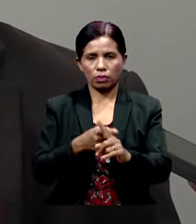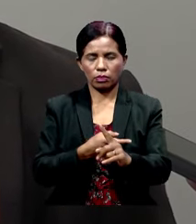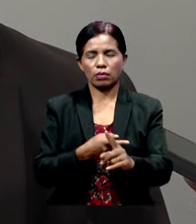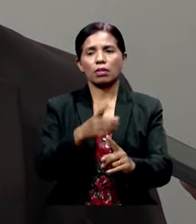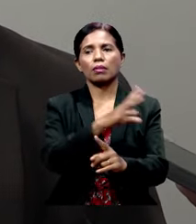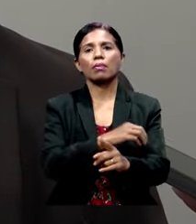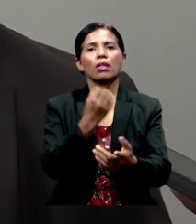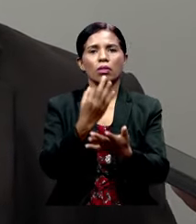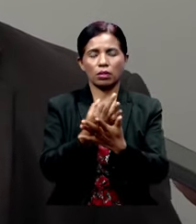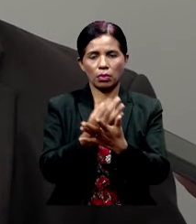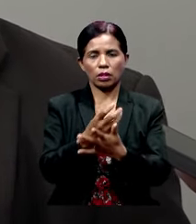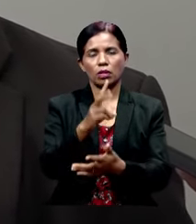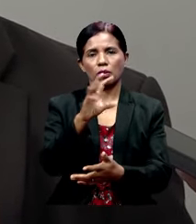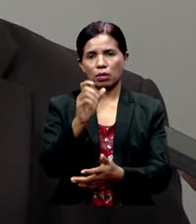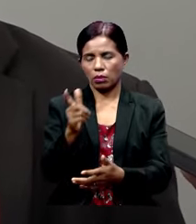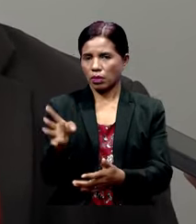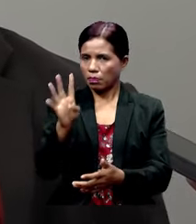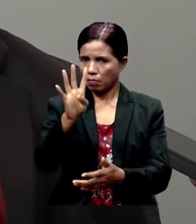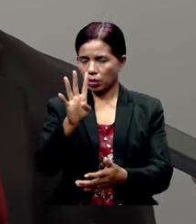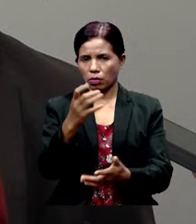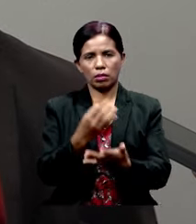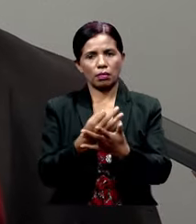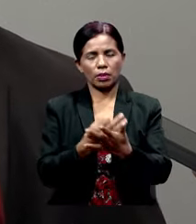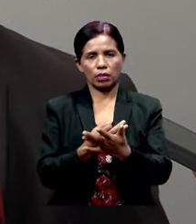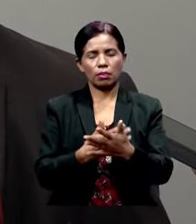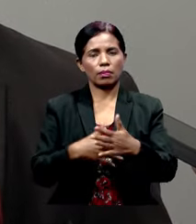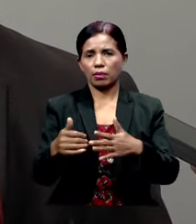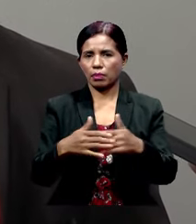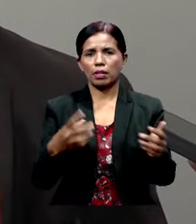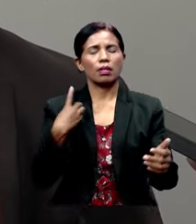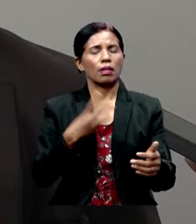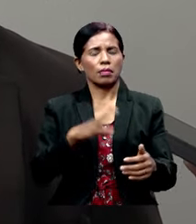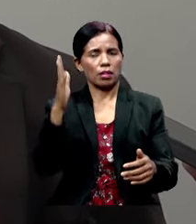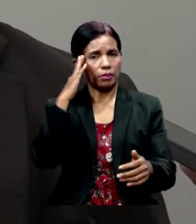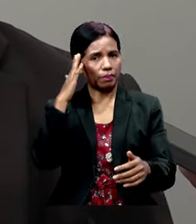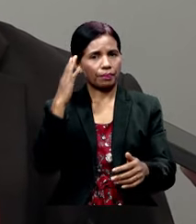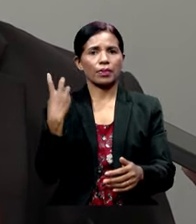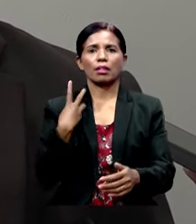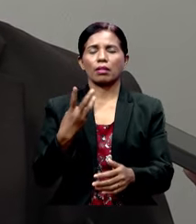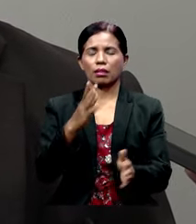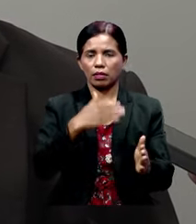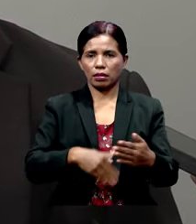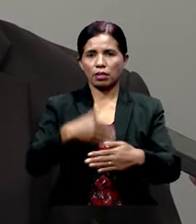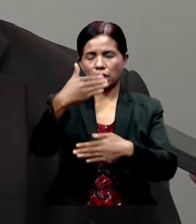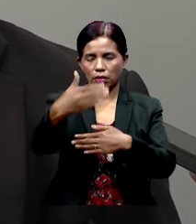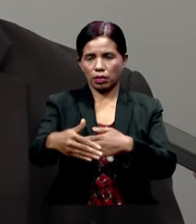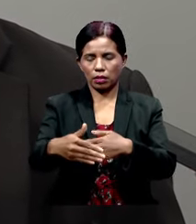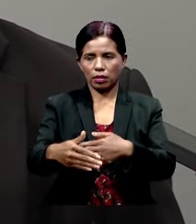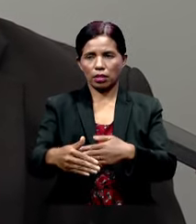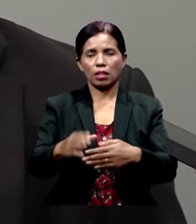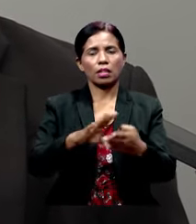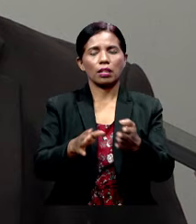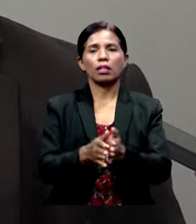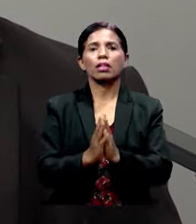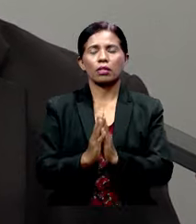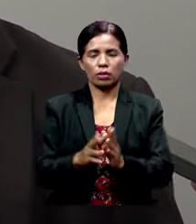o orçamento 24 né, o orçamento normal então a minha noite está espaço e dá bem debate ho karakter pedido ho karakter